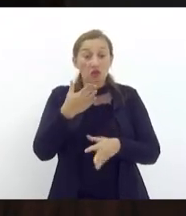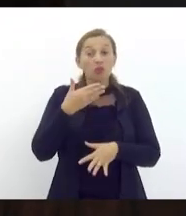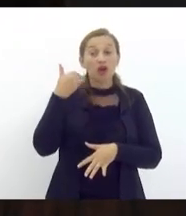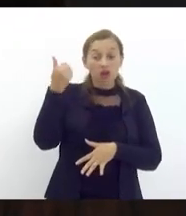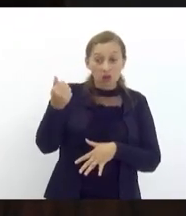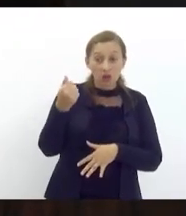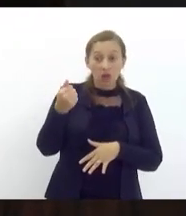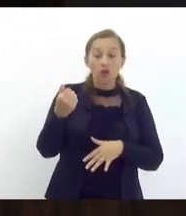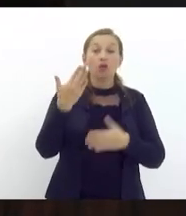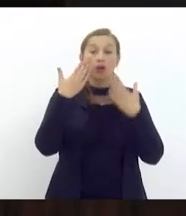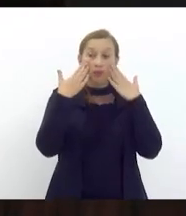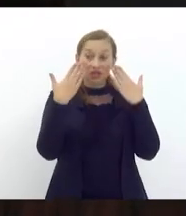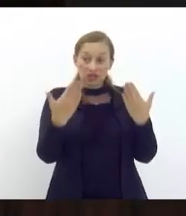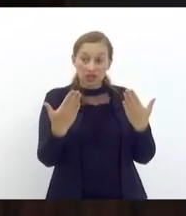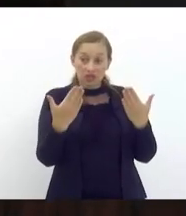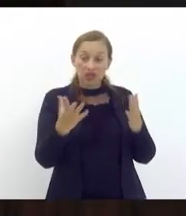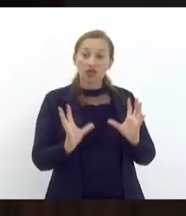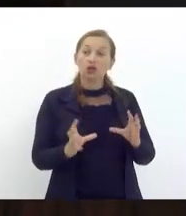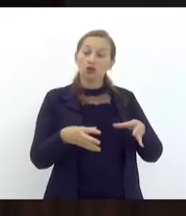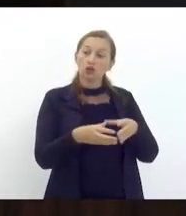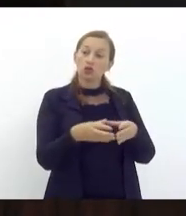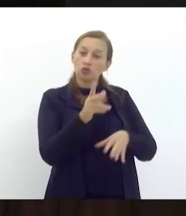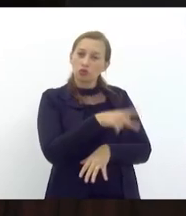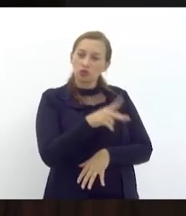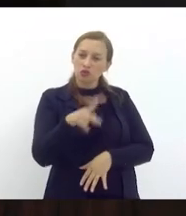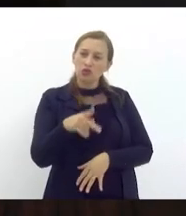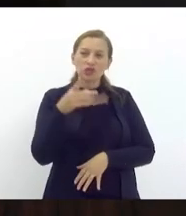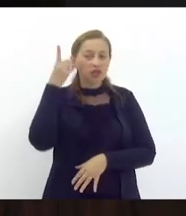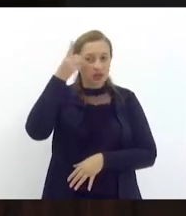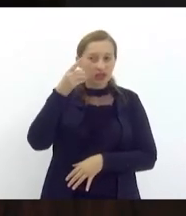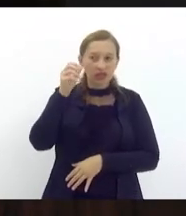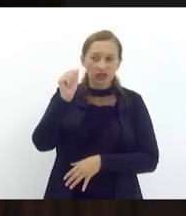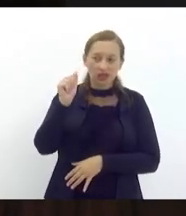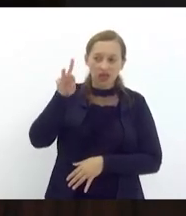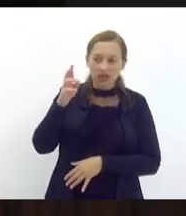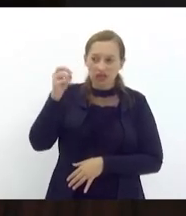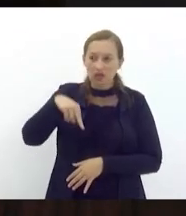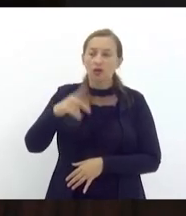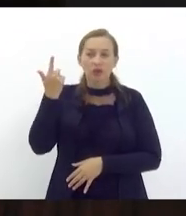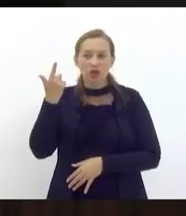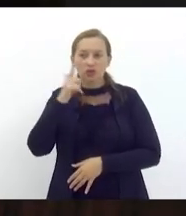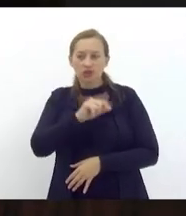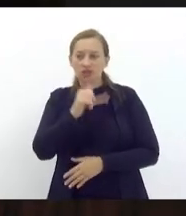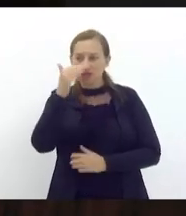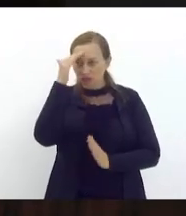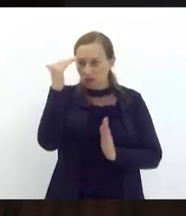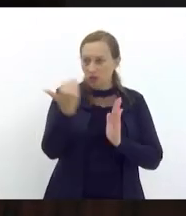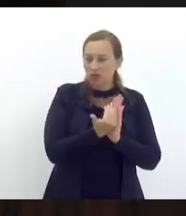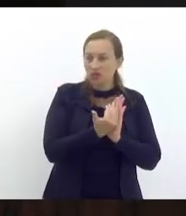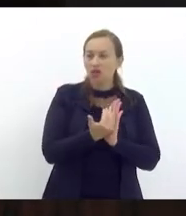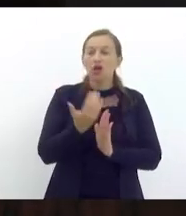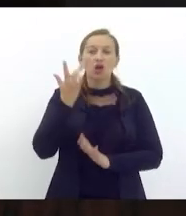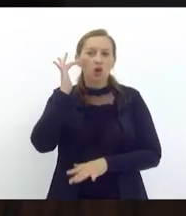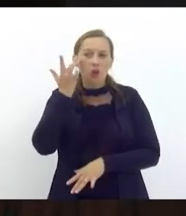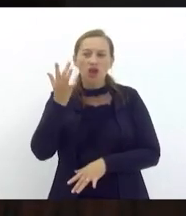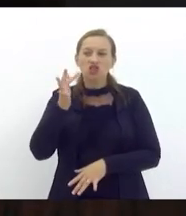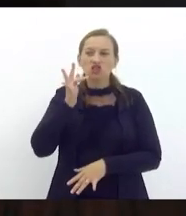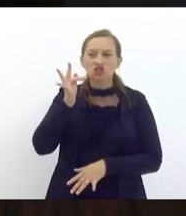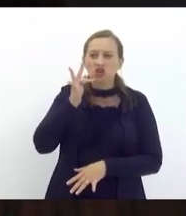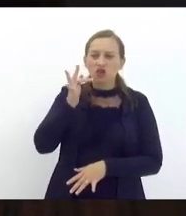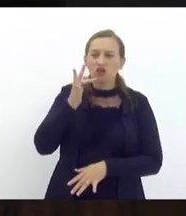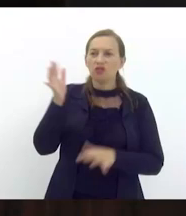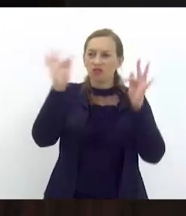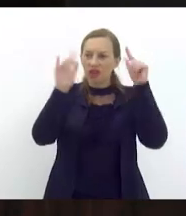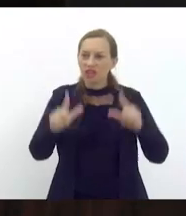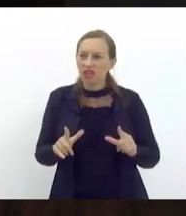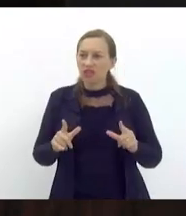possa apresentar a categoria Deputado antes mas que a gente consiga cumprir eu acho que Jorge foi muito feliz quando falou que não